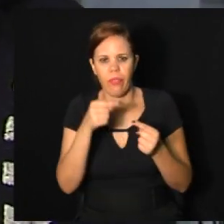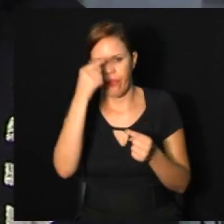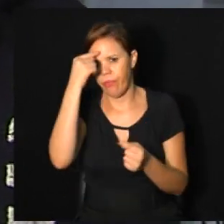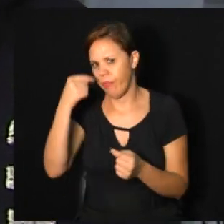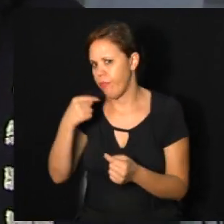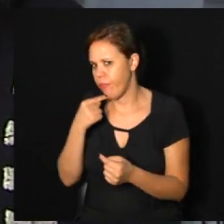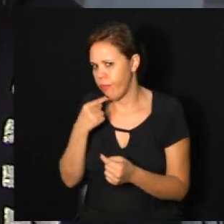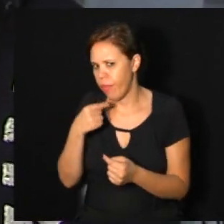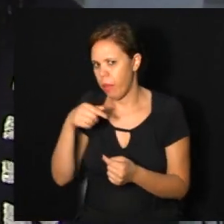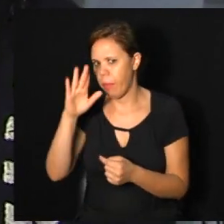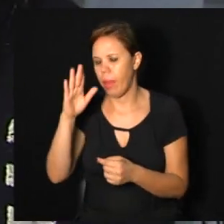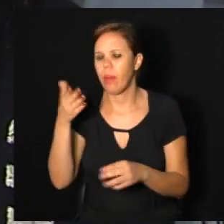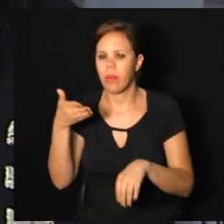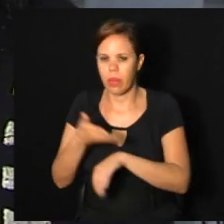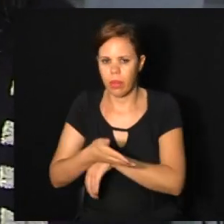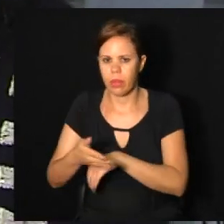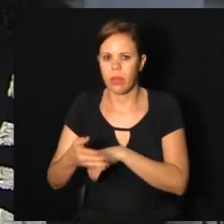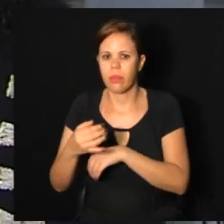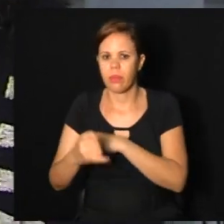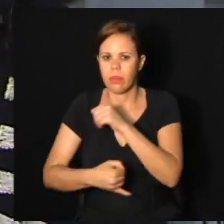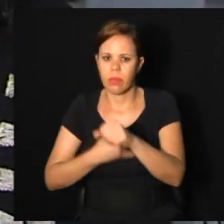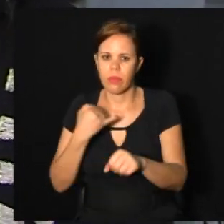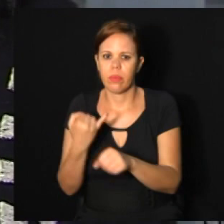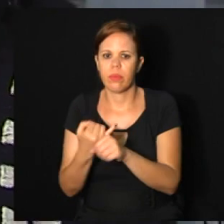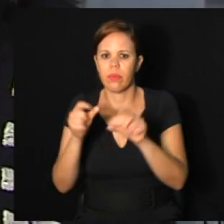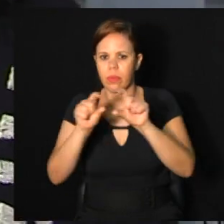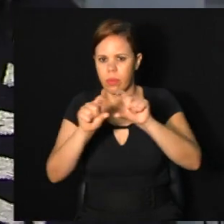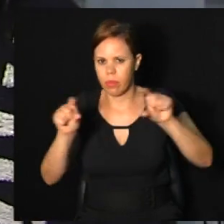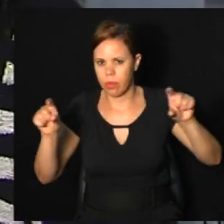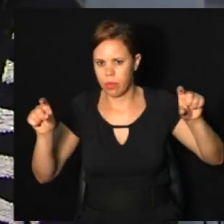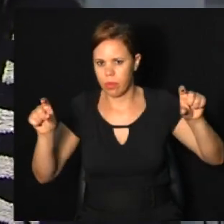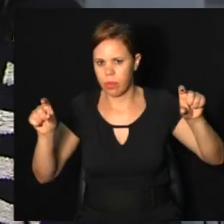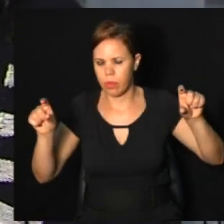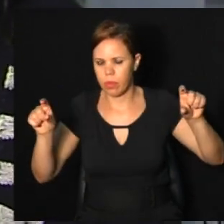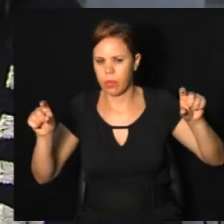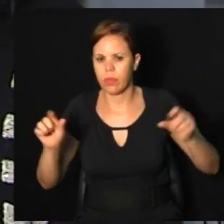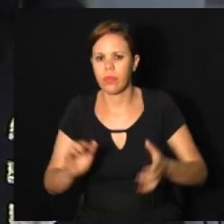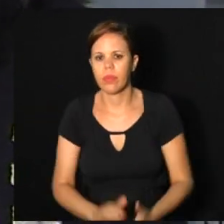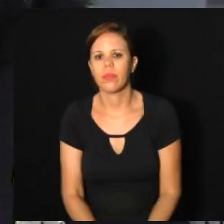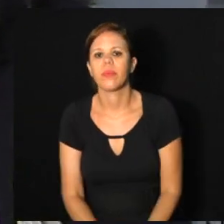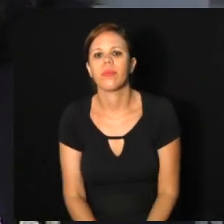maiores informações podem ser acessadas através do nosso site,